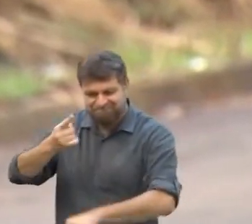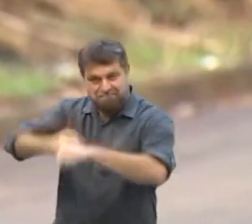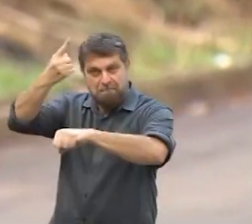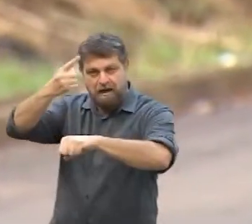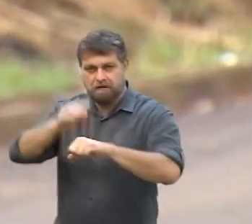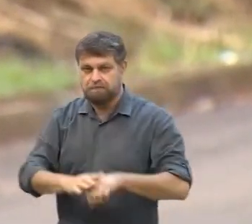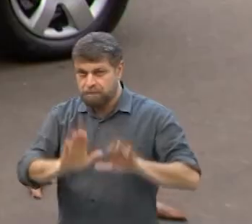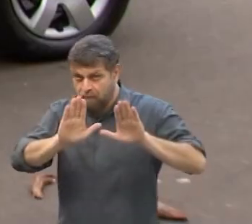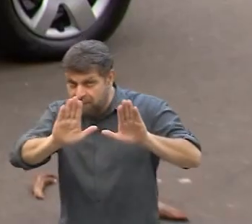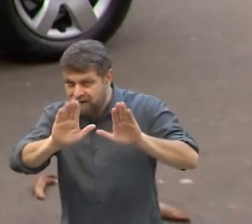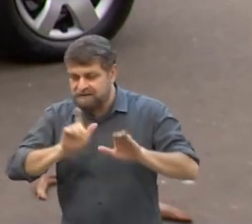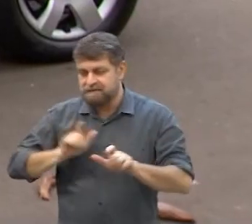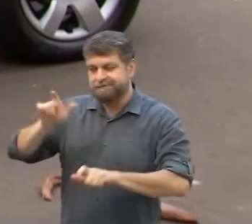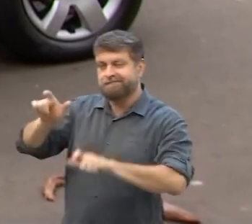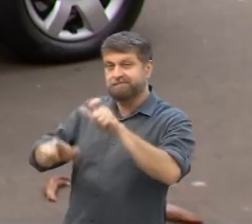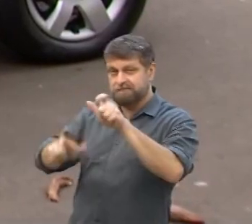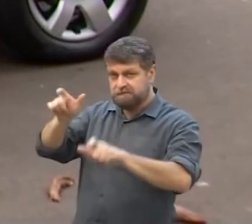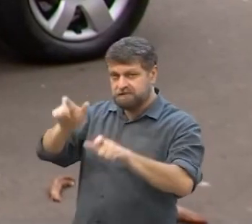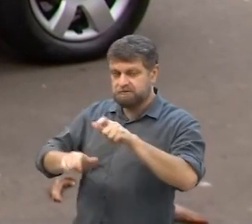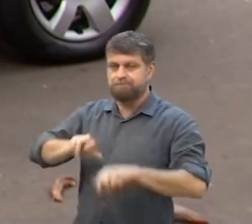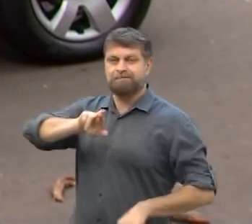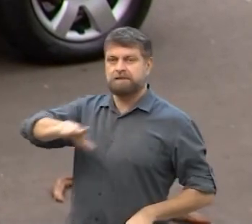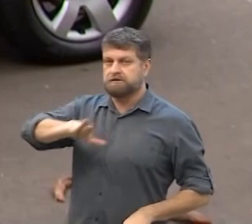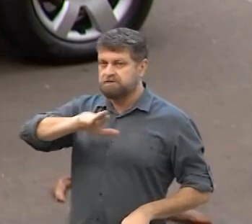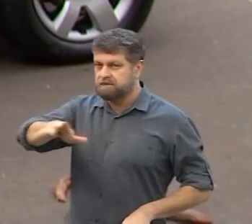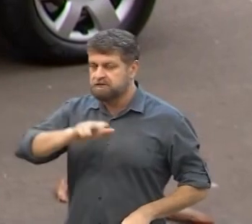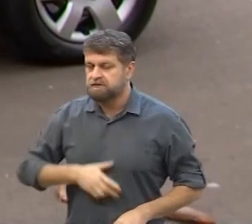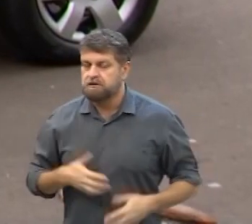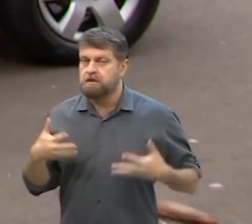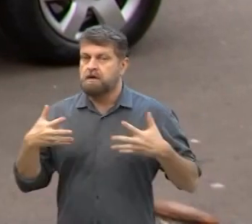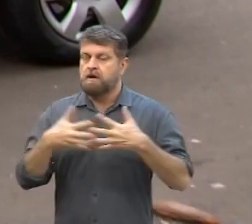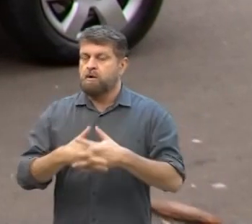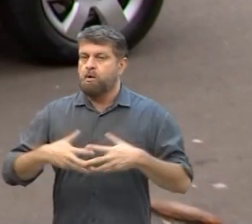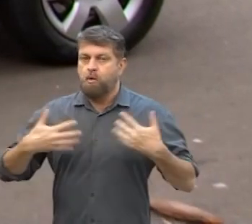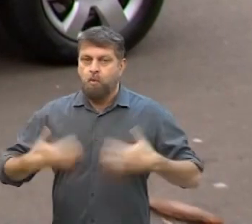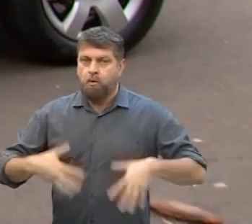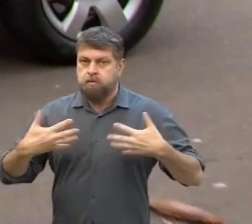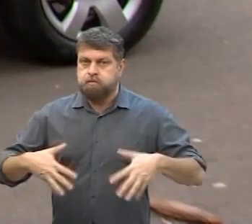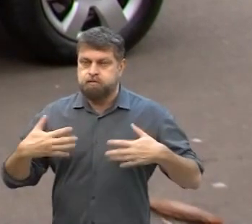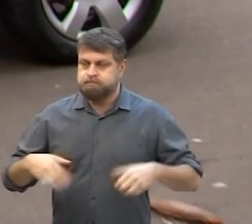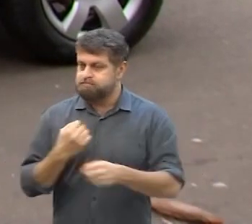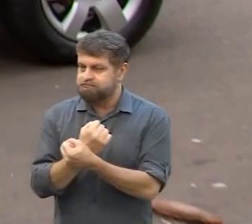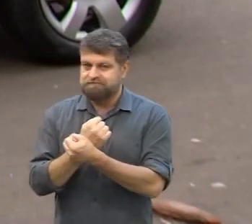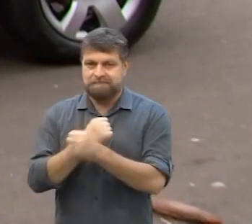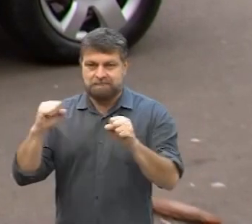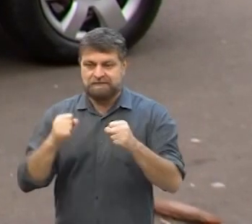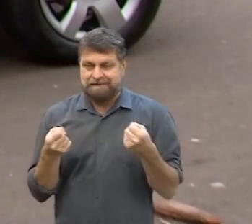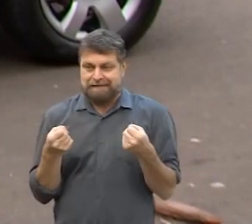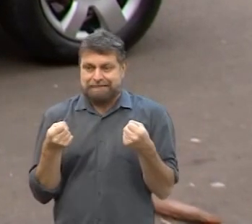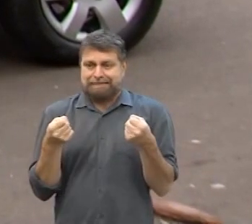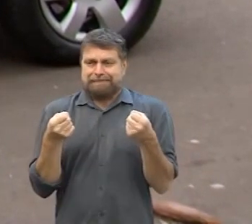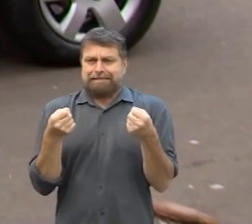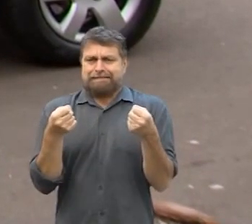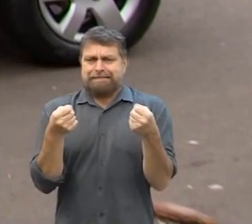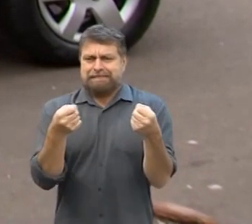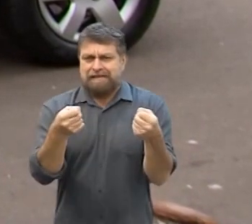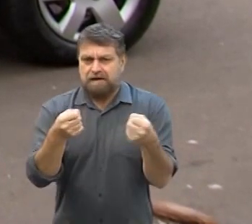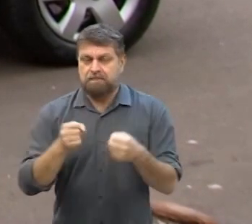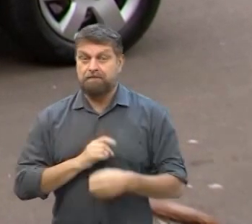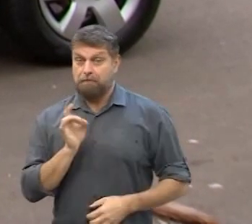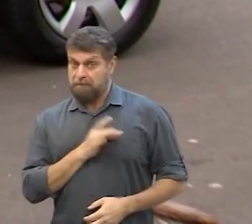que automático. Mas para muitas outras, é uma missão quase impossível tirar o carro do